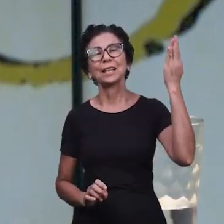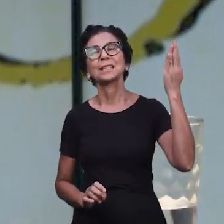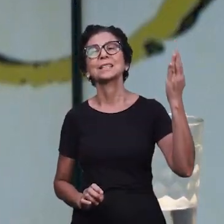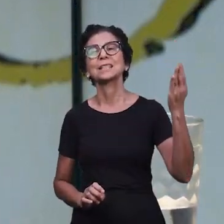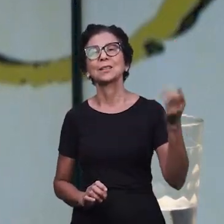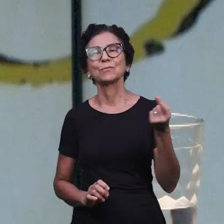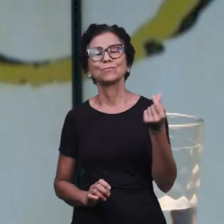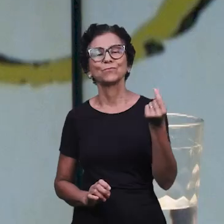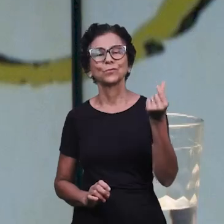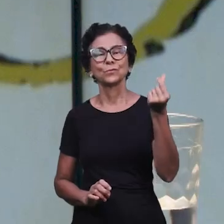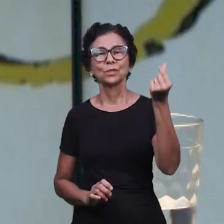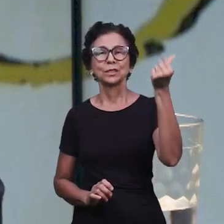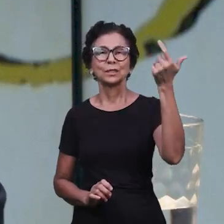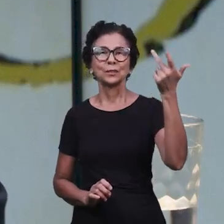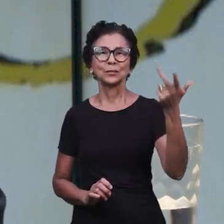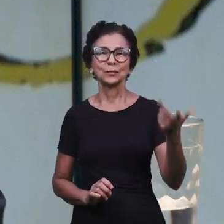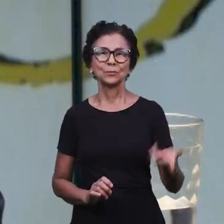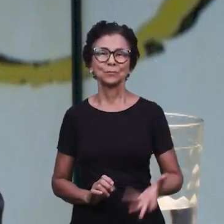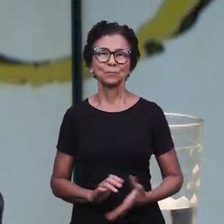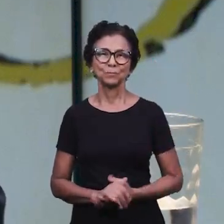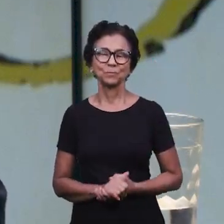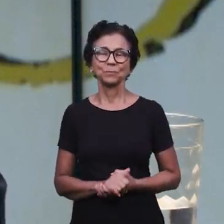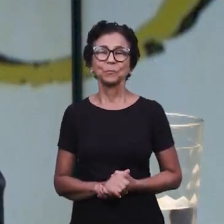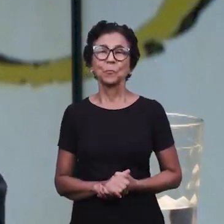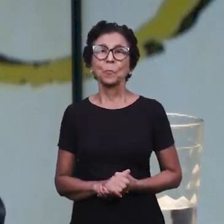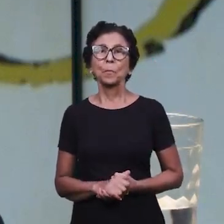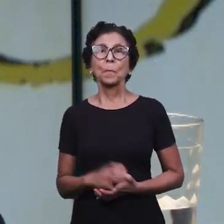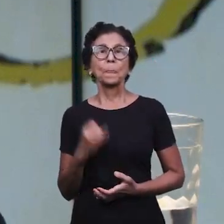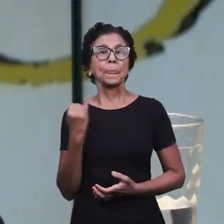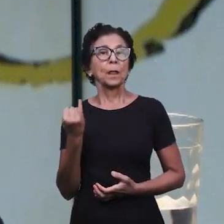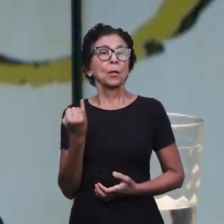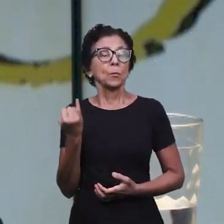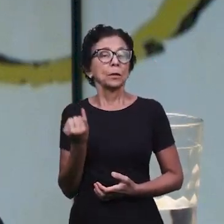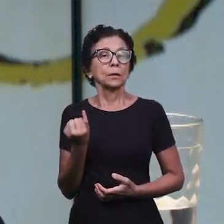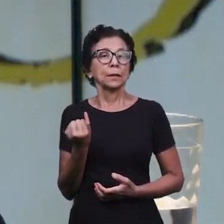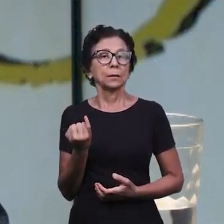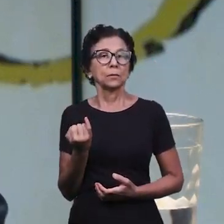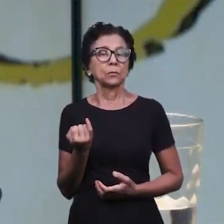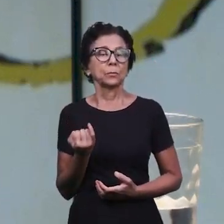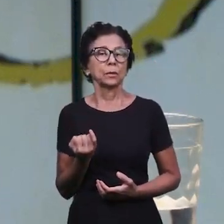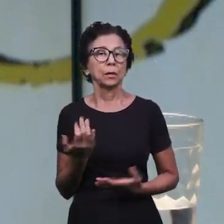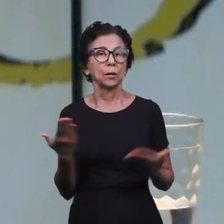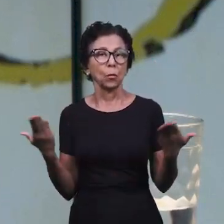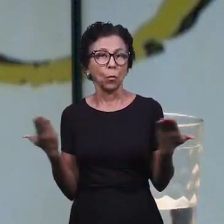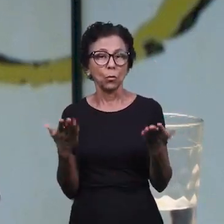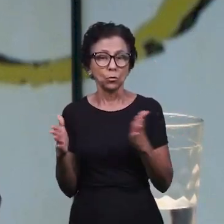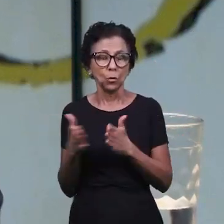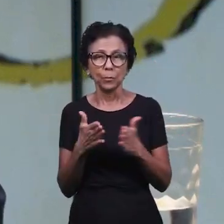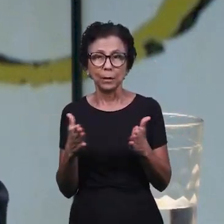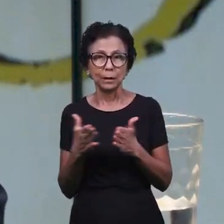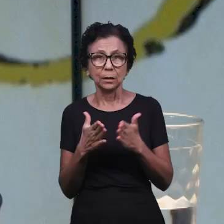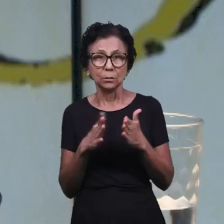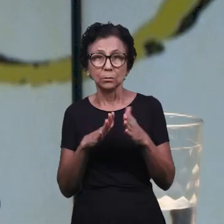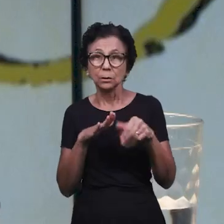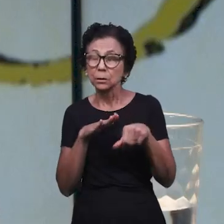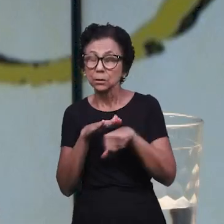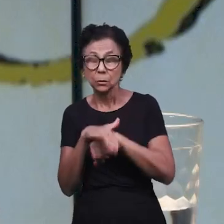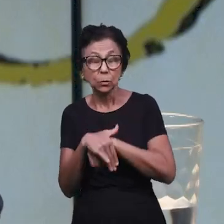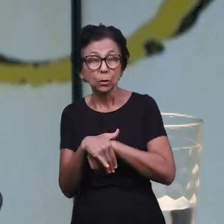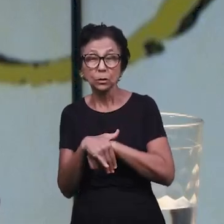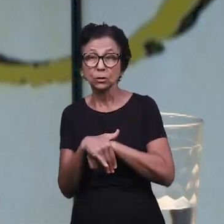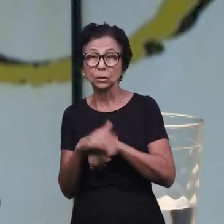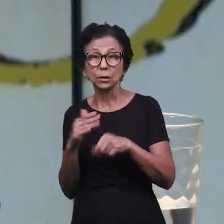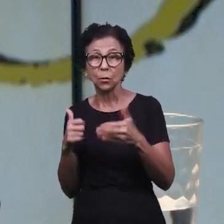estamos vivendo hoje o momento da noite, a noite dos últimos tempos nós estamos vivendo. E nesta hora, os traidores